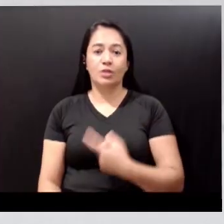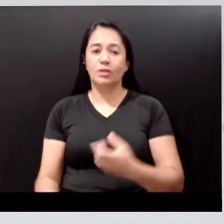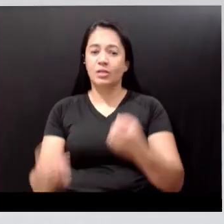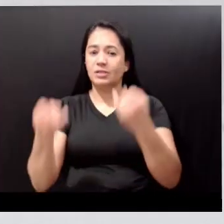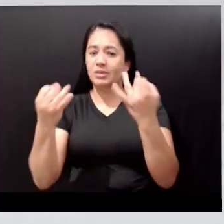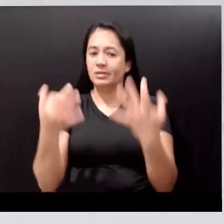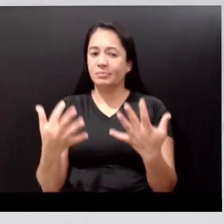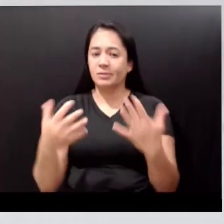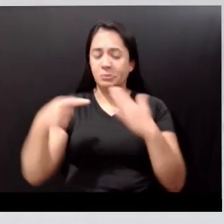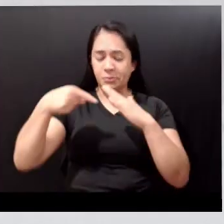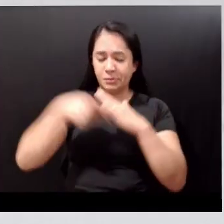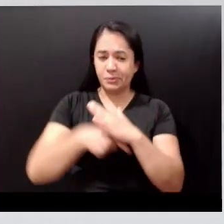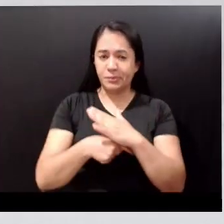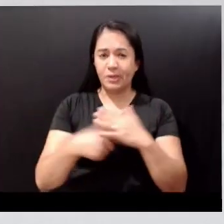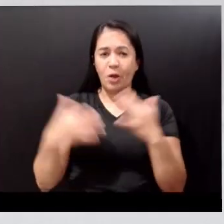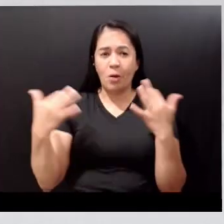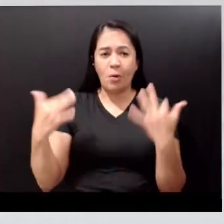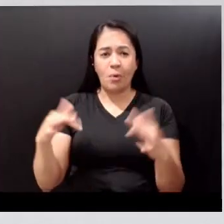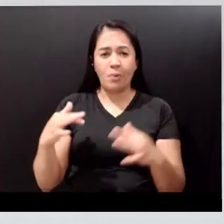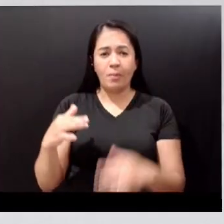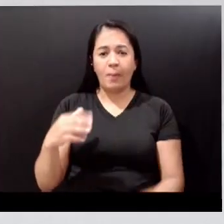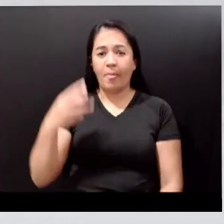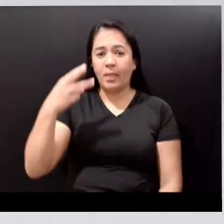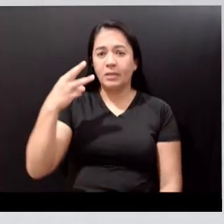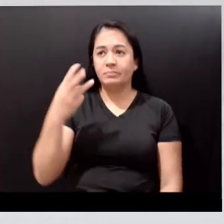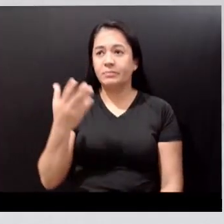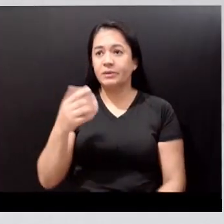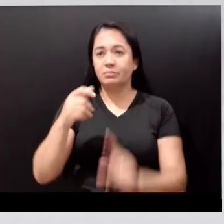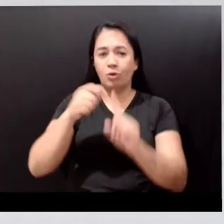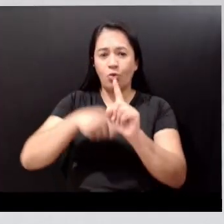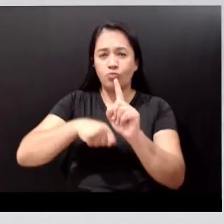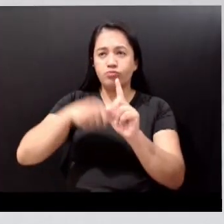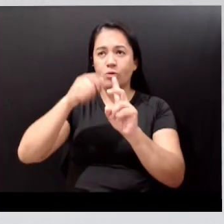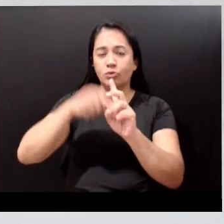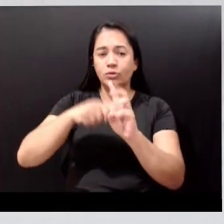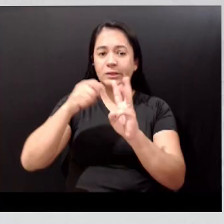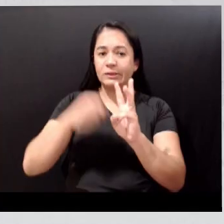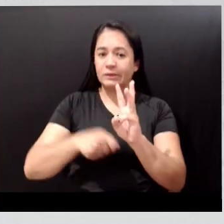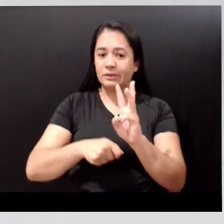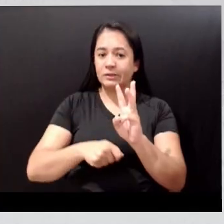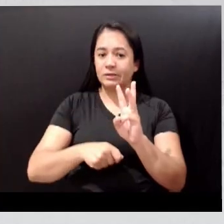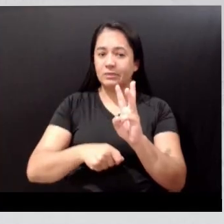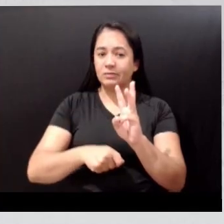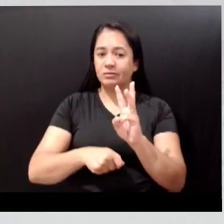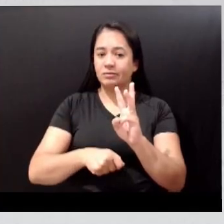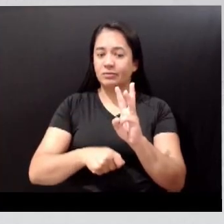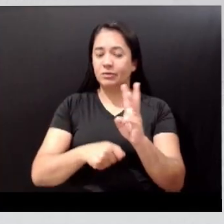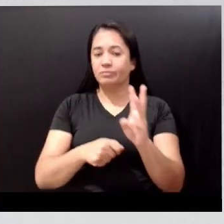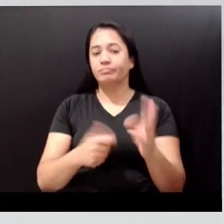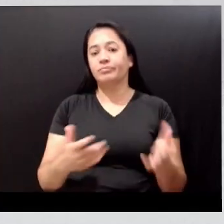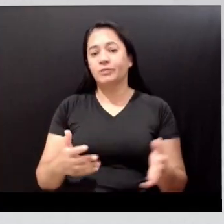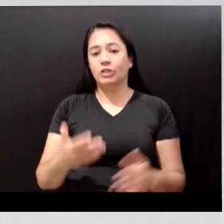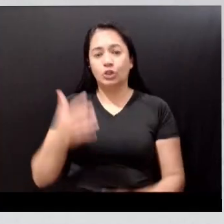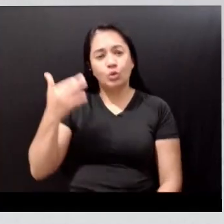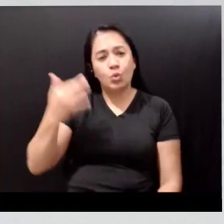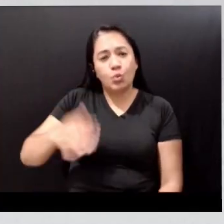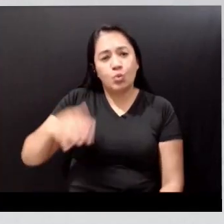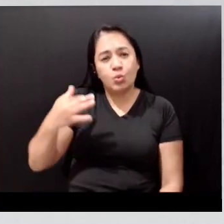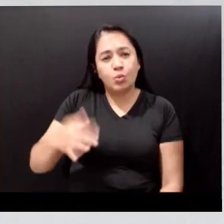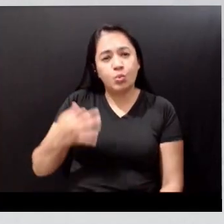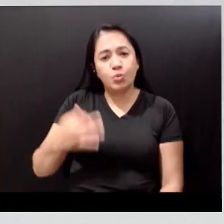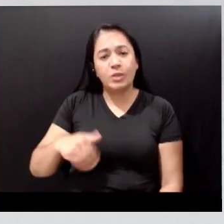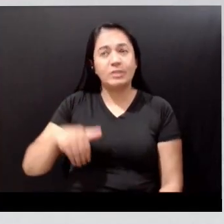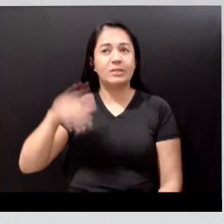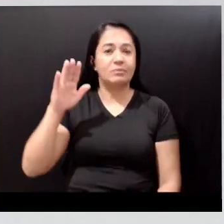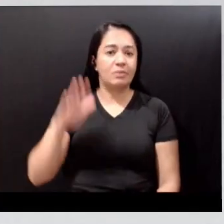gente definir como crônica, é uma dor que dura mais de 3 meses, está presente na maioria dos dias nos últimos 3